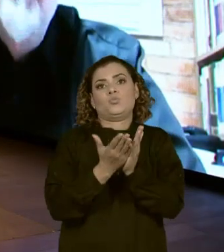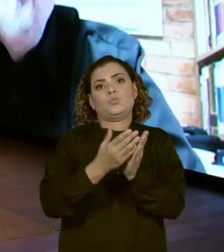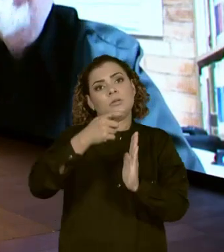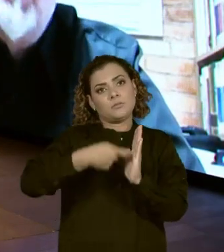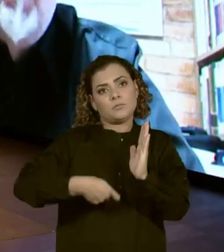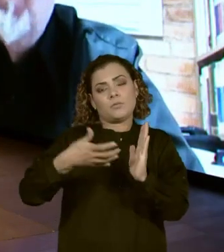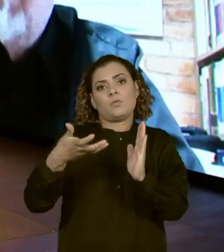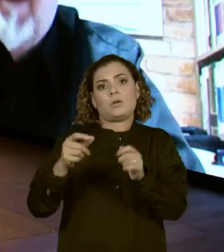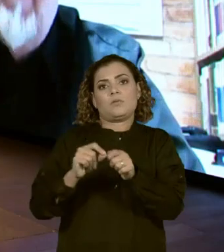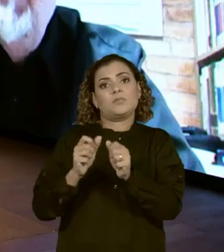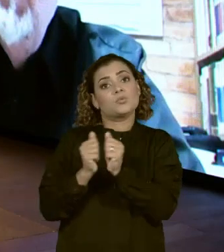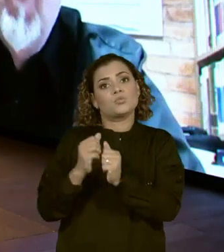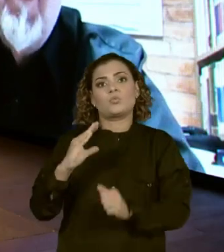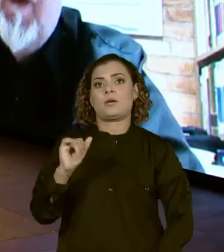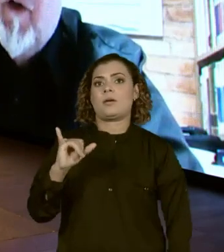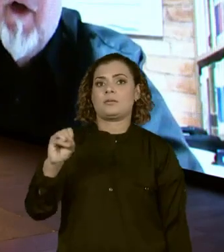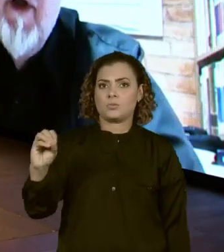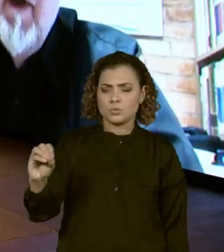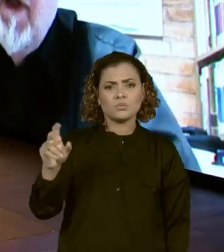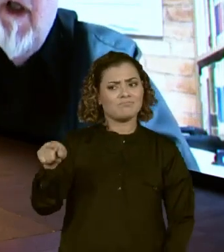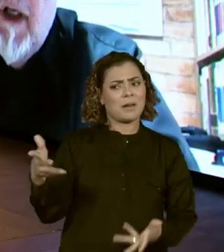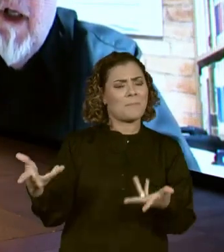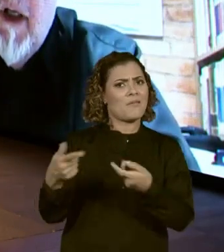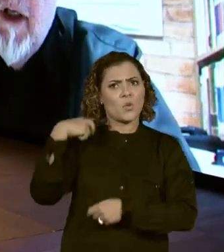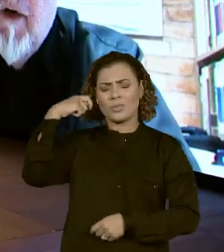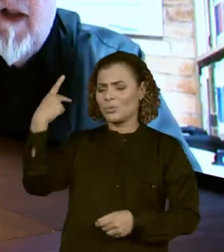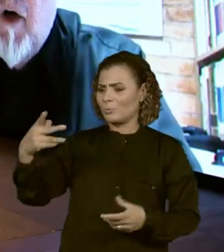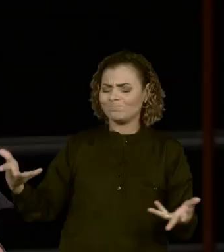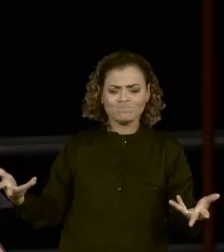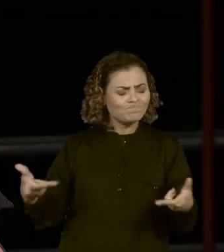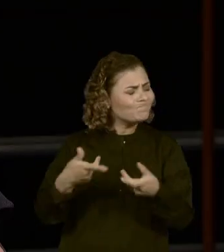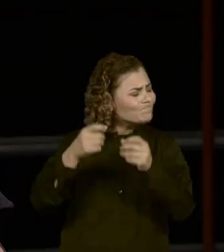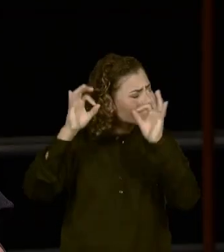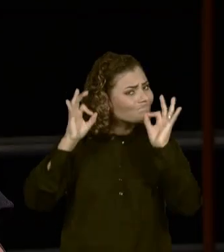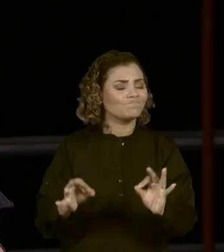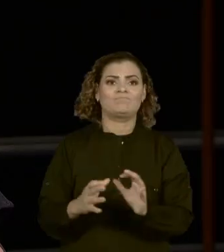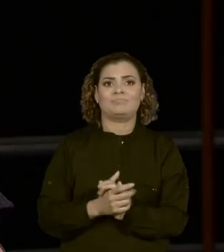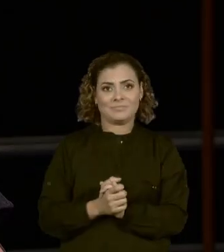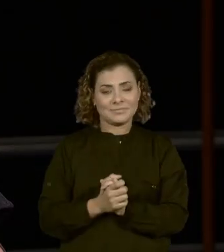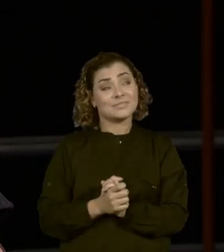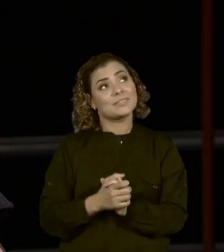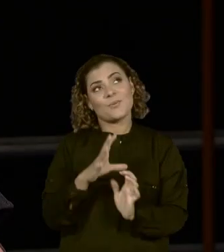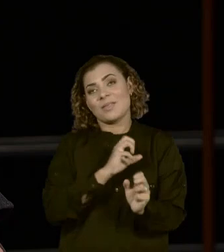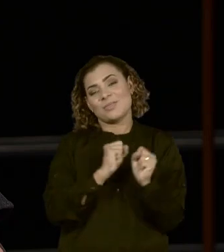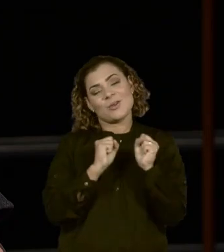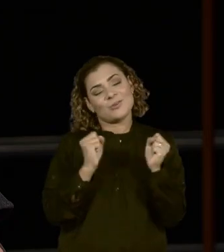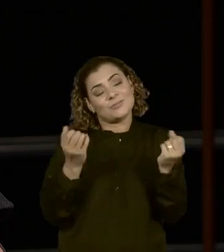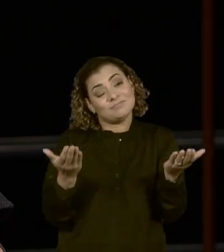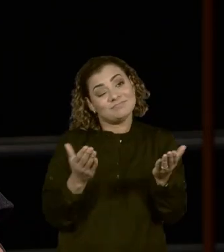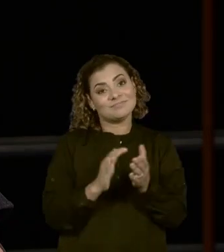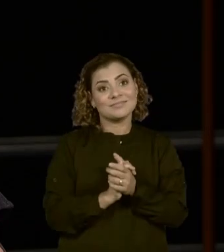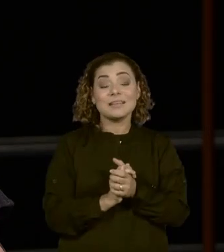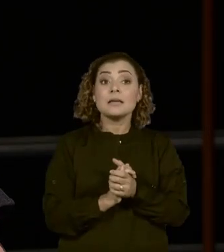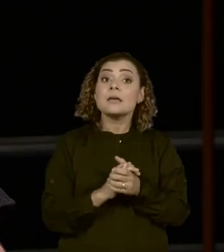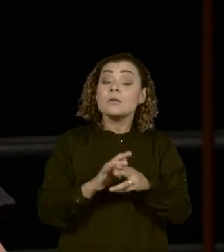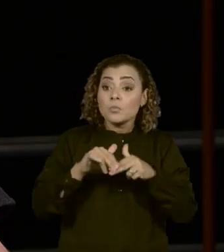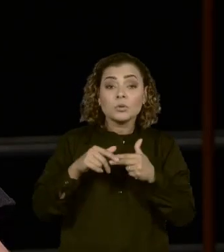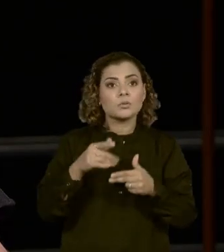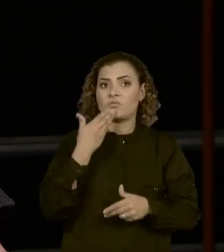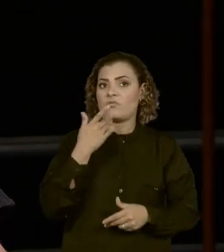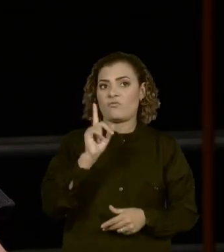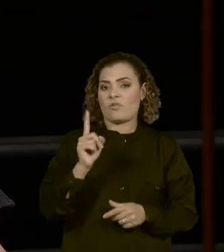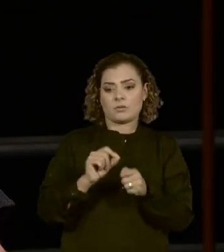a pandemia está... Todo mundo fala que a pandemia, que todo não pode, que não sei o quê, porque é mais uma adaptação de um livro